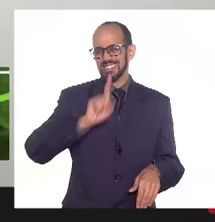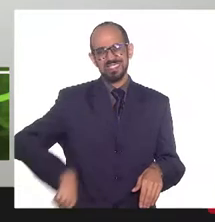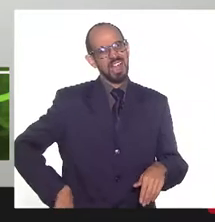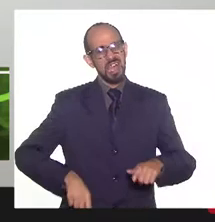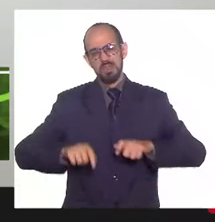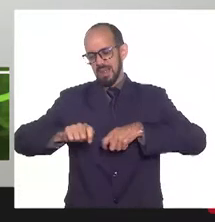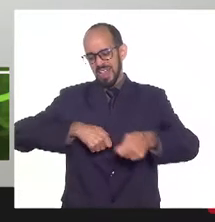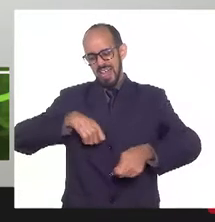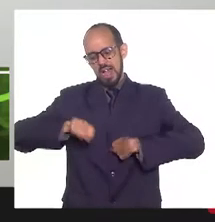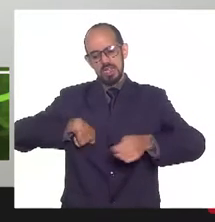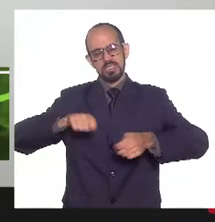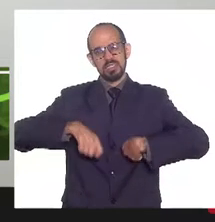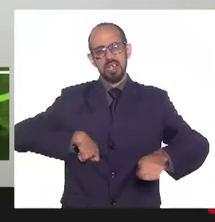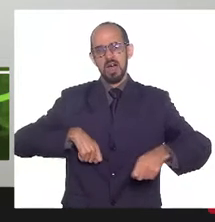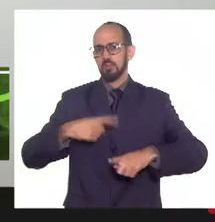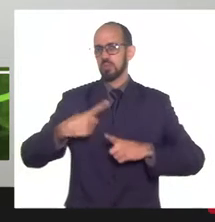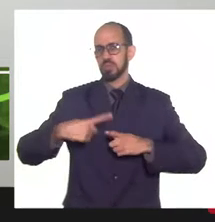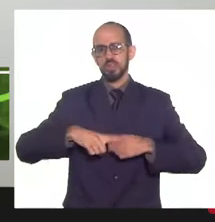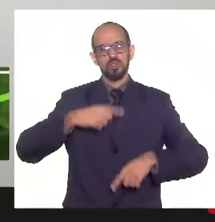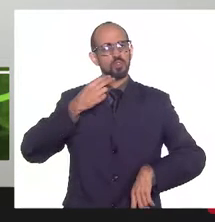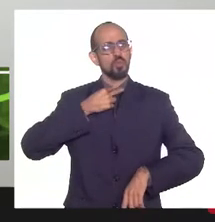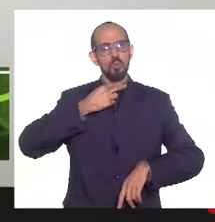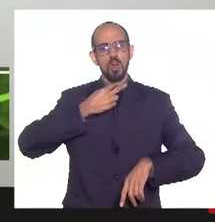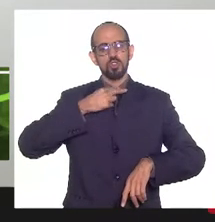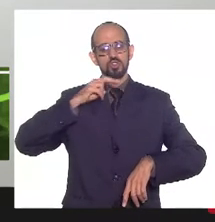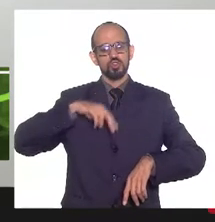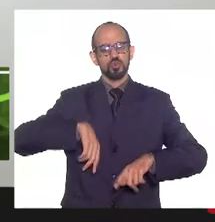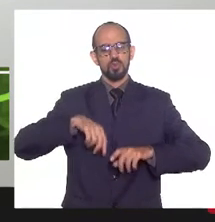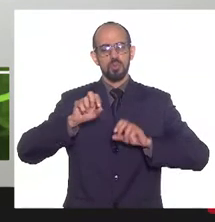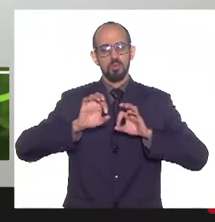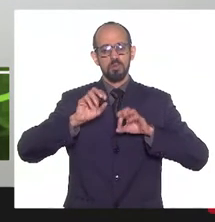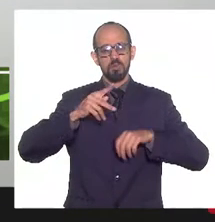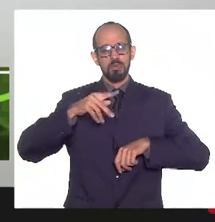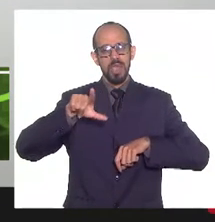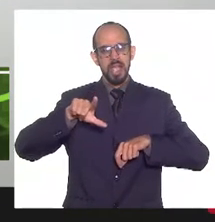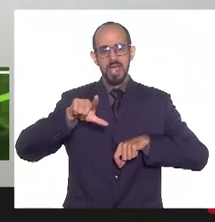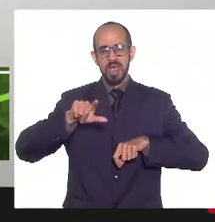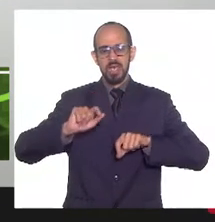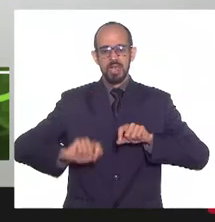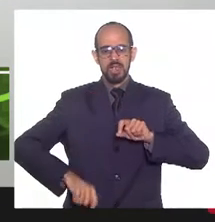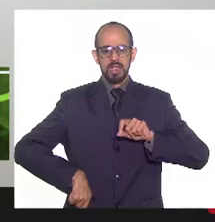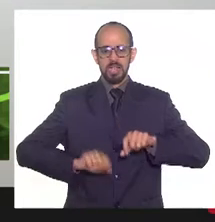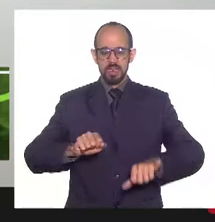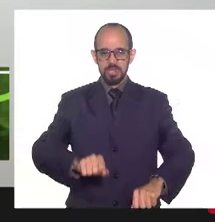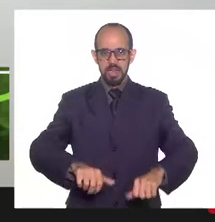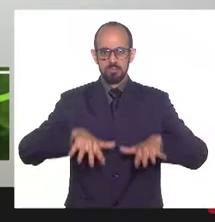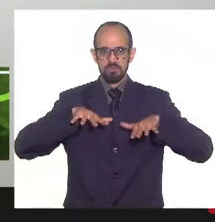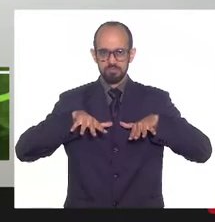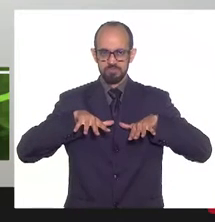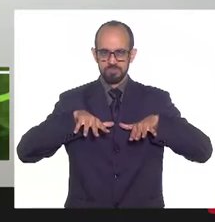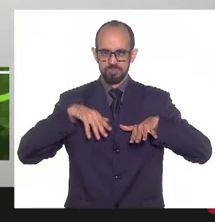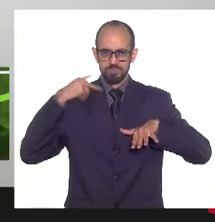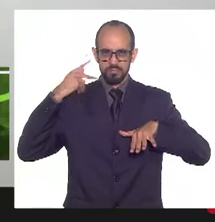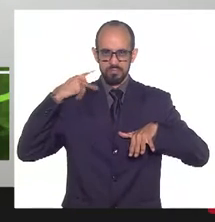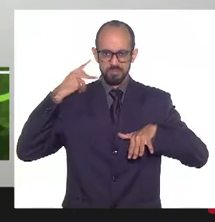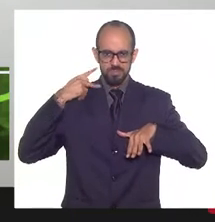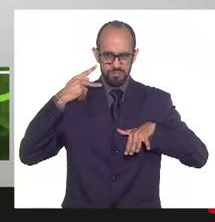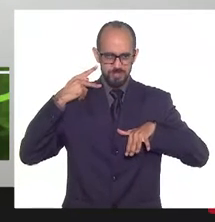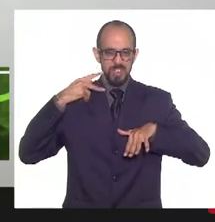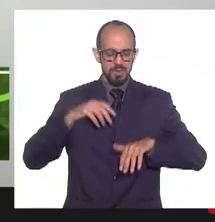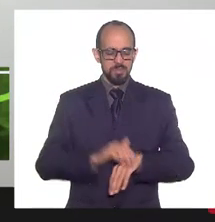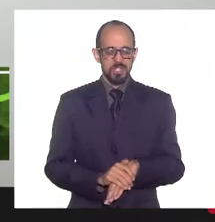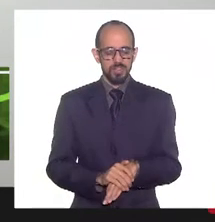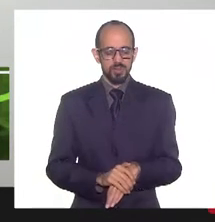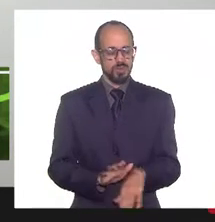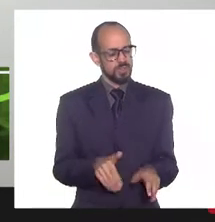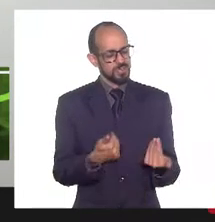pauta porque um projeto como esse não pode jamais figurar na ordem do dia do parlamento fluminense por isso faça as saudações ao UERJ